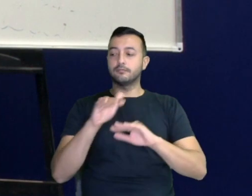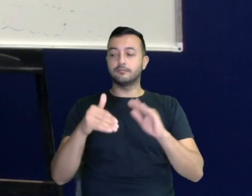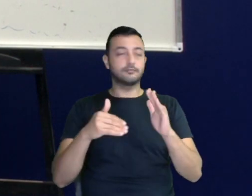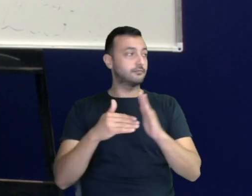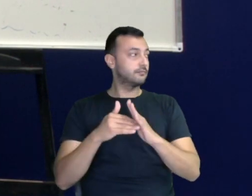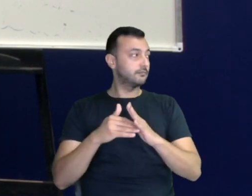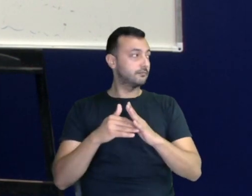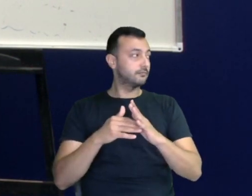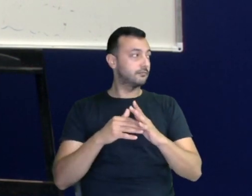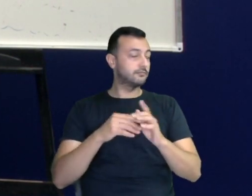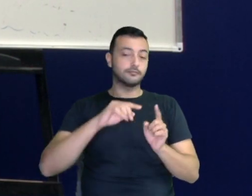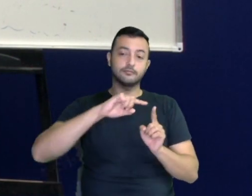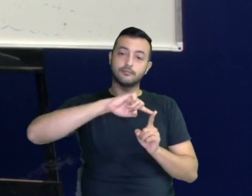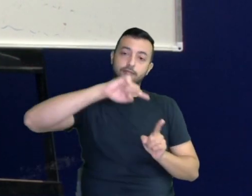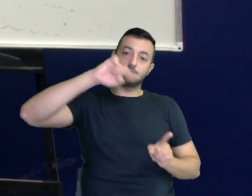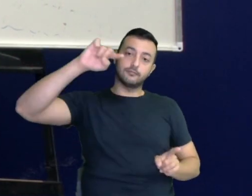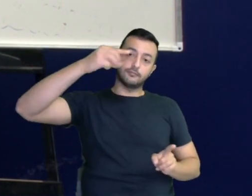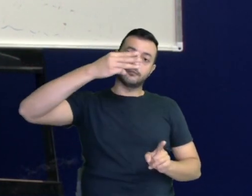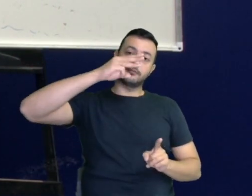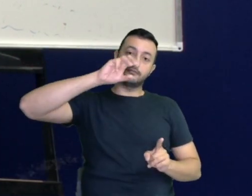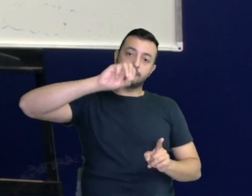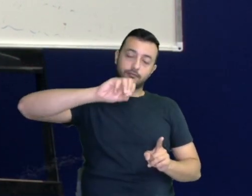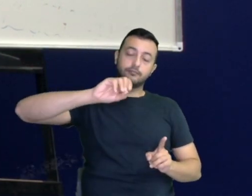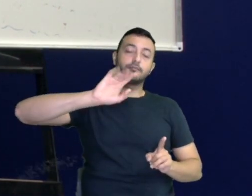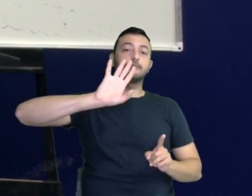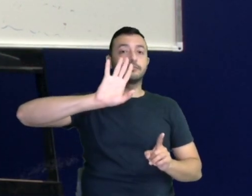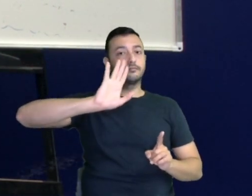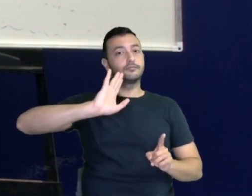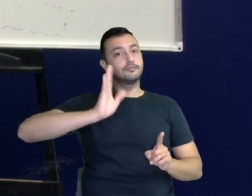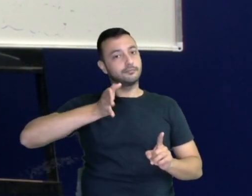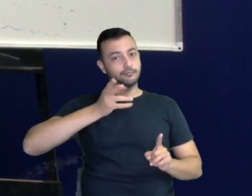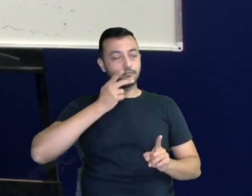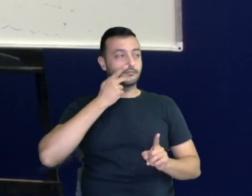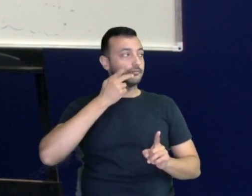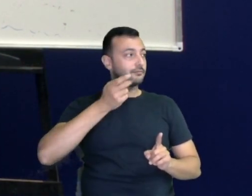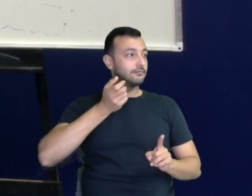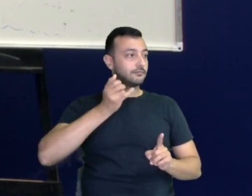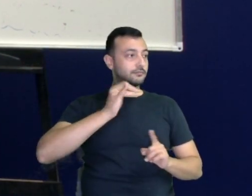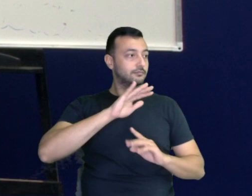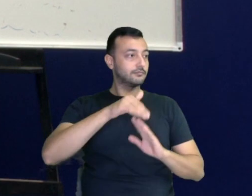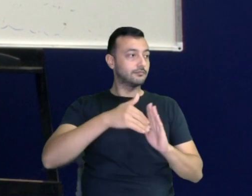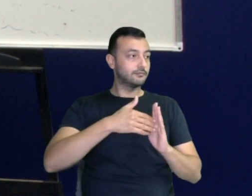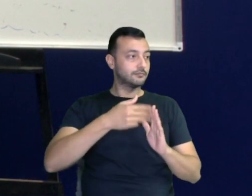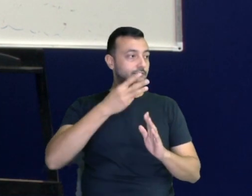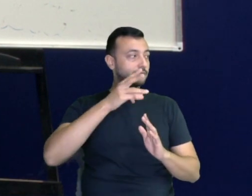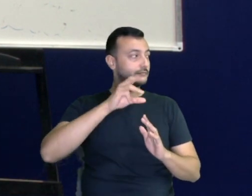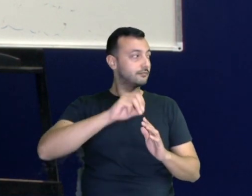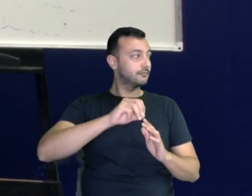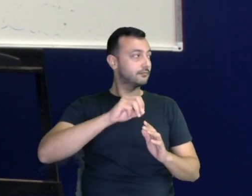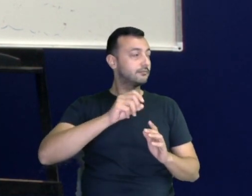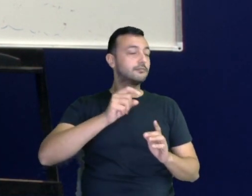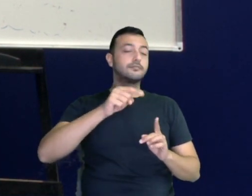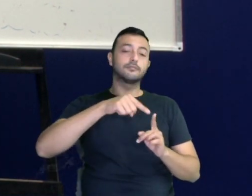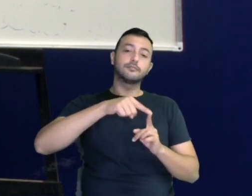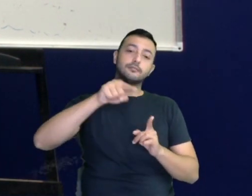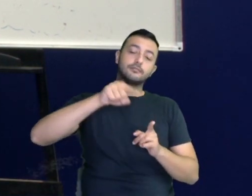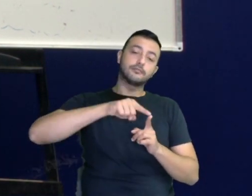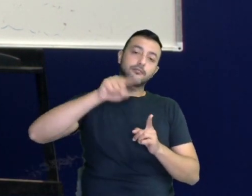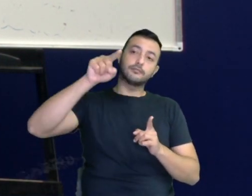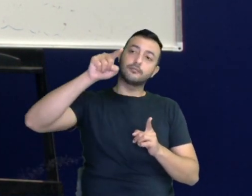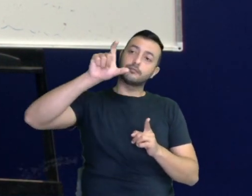ó, vale 30, mas foi o que a gente estava dizendo. Se tudo vale 30 e daqui para cá vale 10, a gente